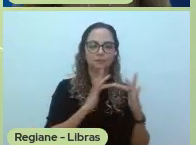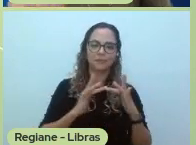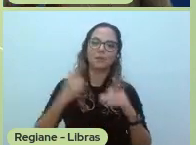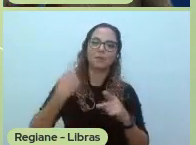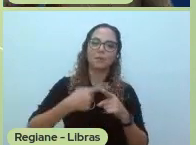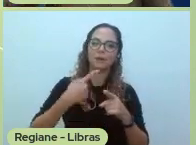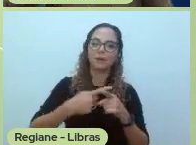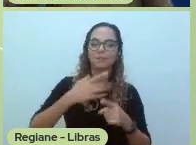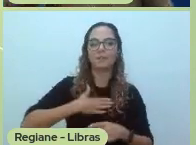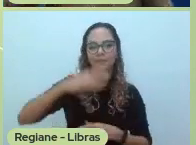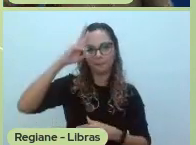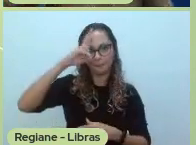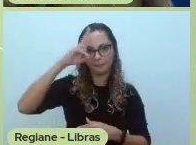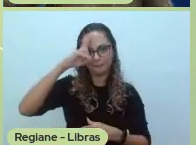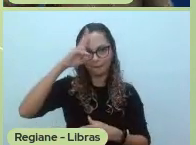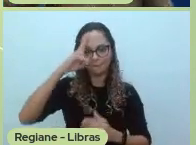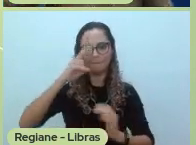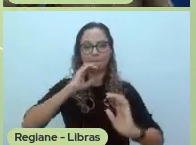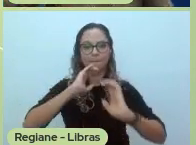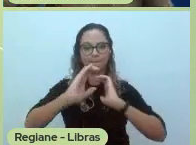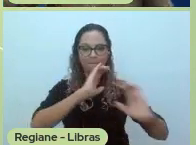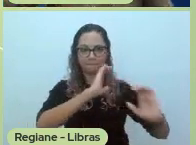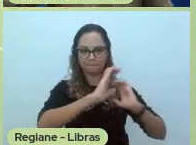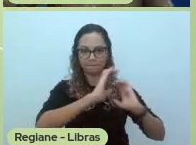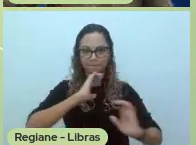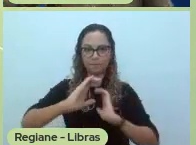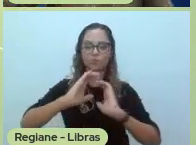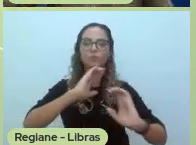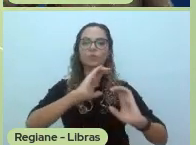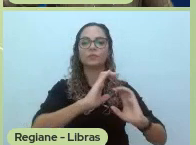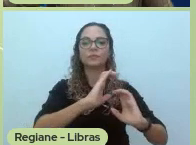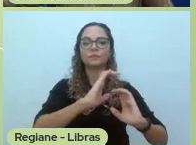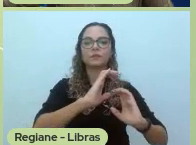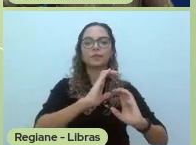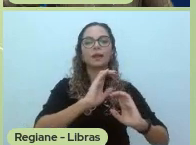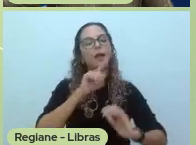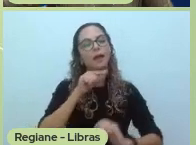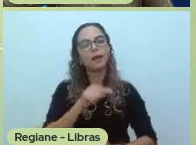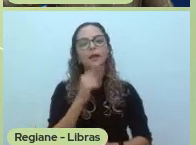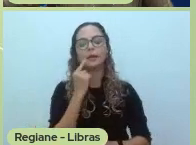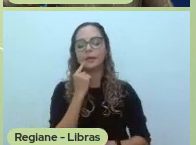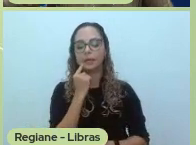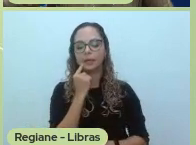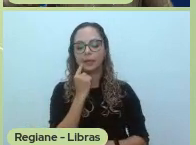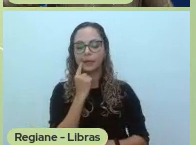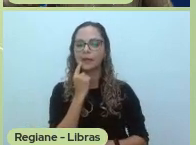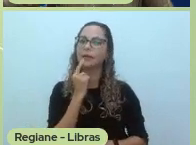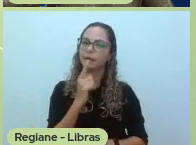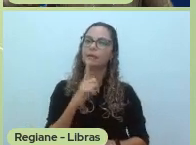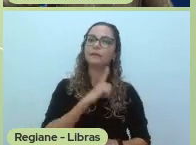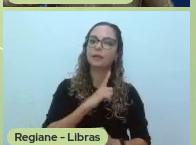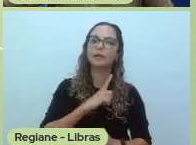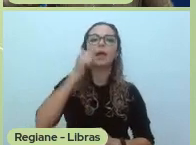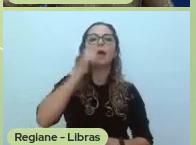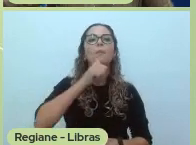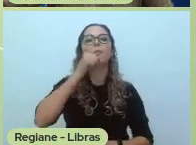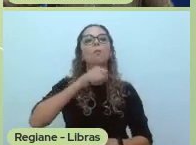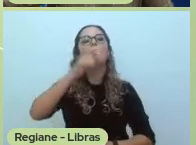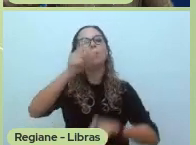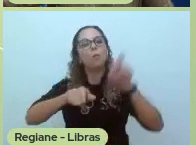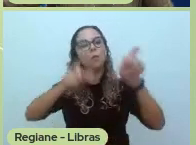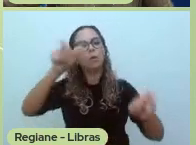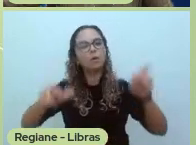telecomunicações, esse trata de atrair mais mulheres para a área